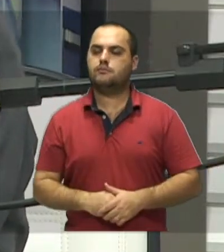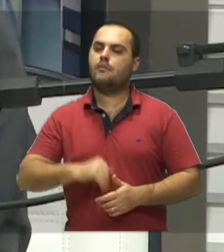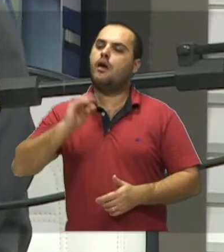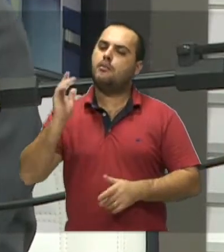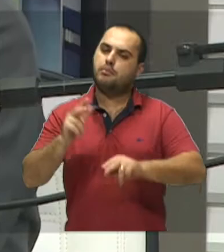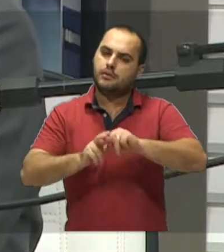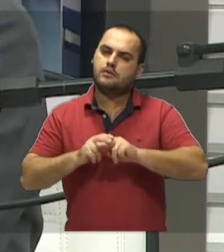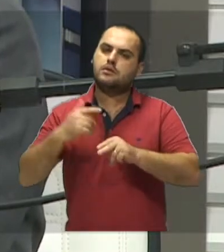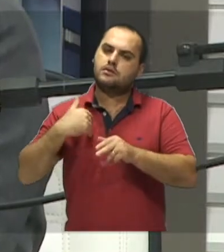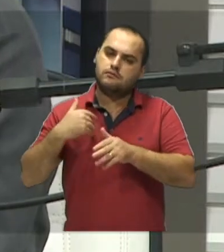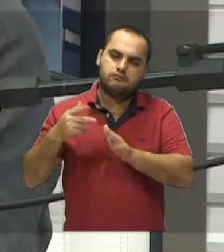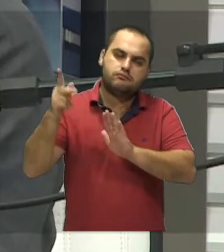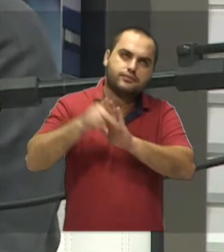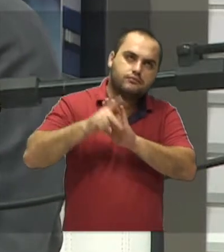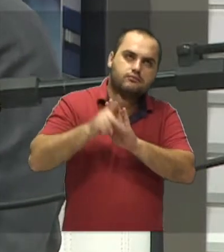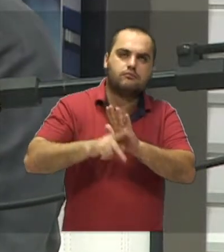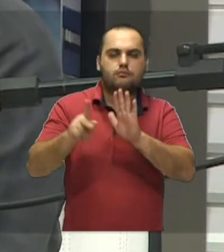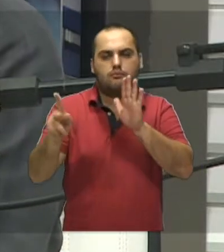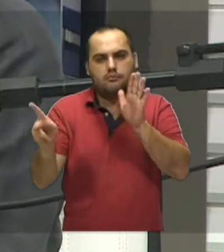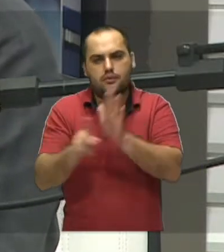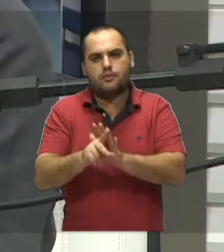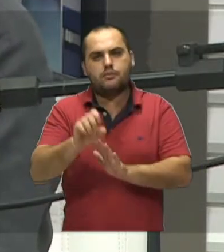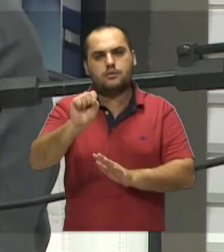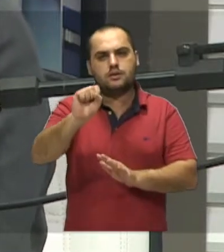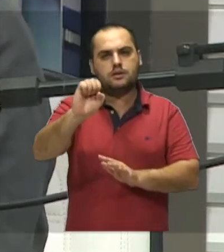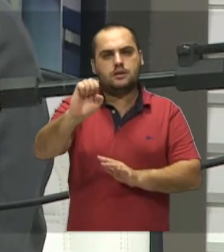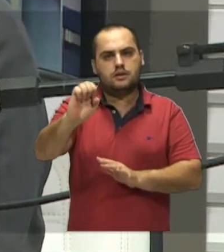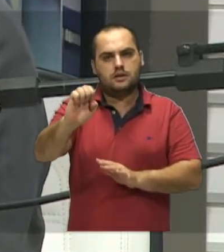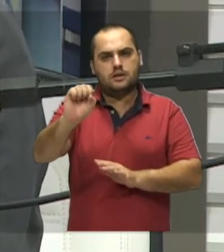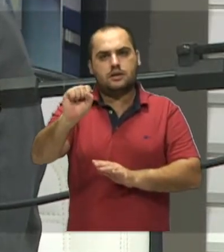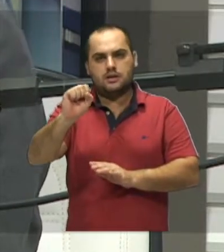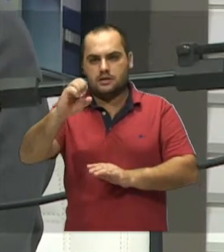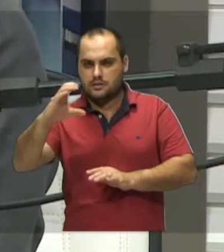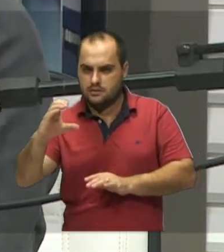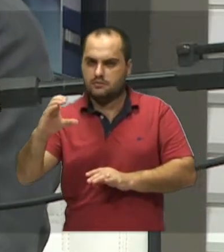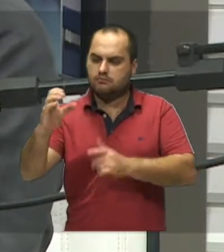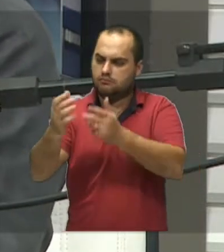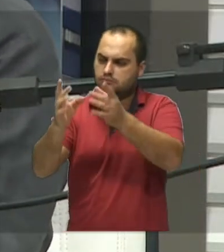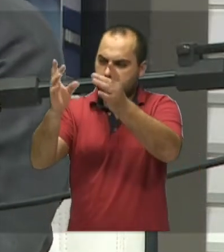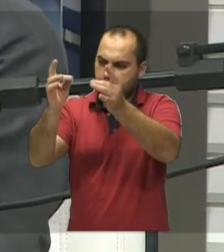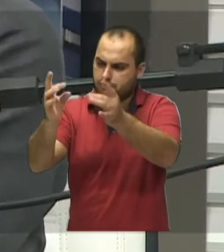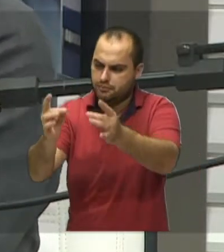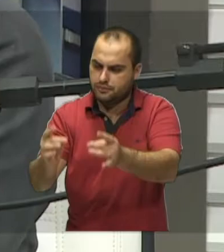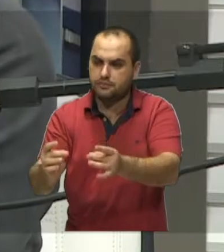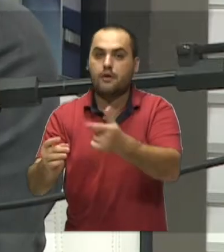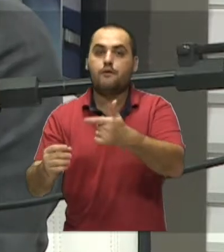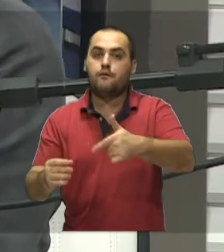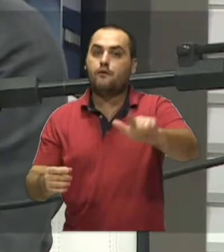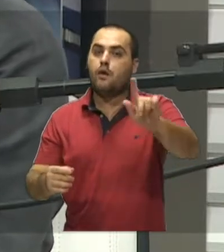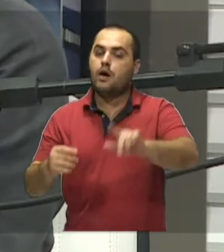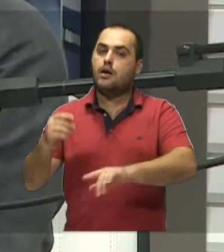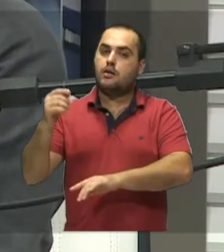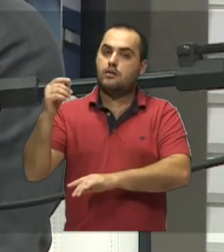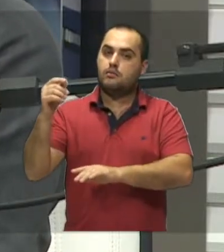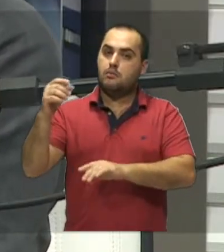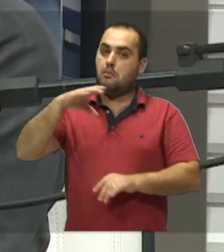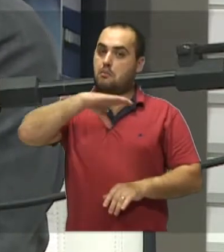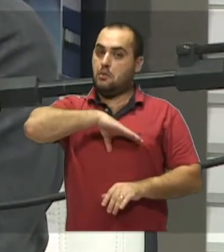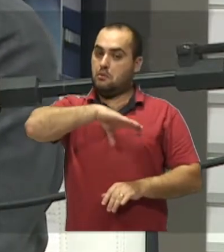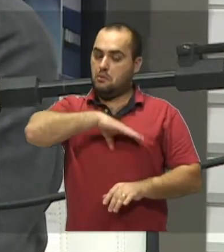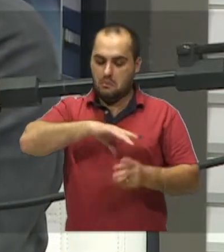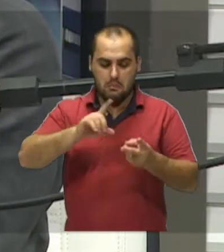com esse trabalho. Então, a gente fez projeto do Sesc, circulou em algumas cidades do estado. A gente foi para Portugal e para Espanha. A gente teve uma